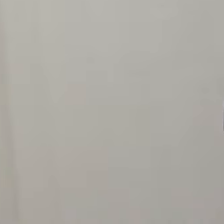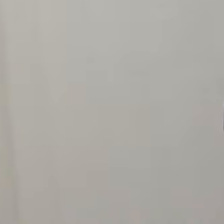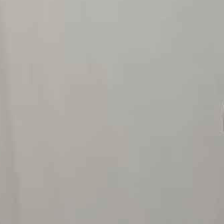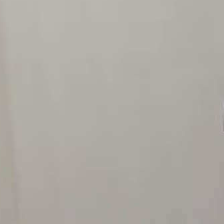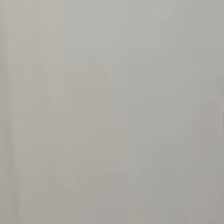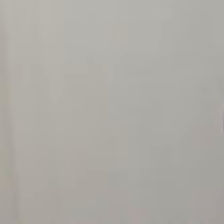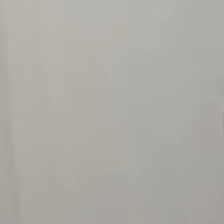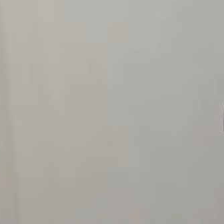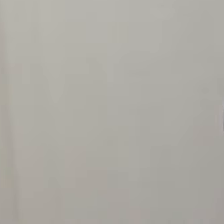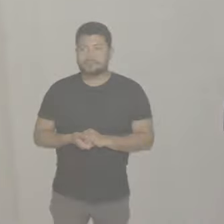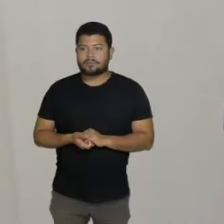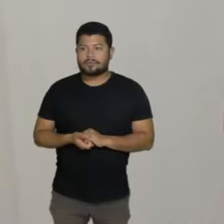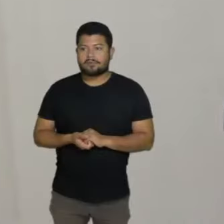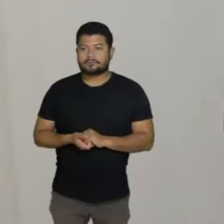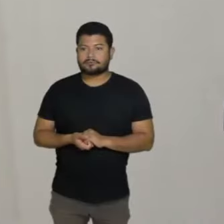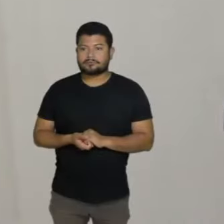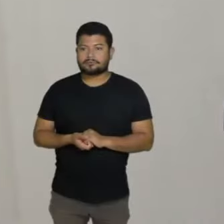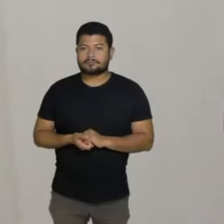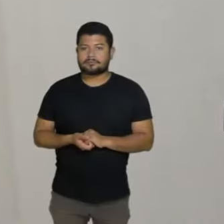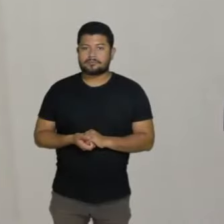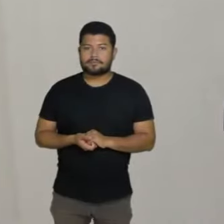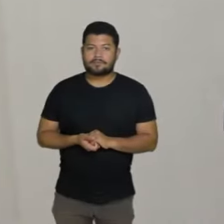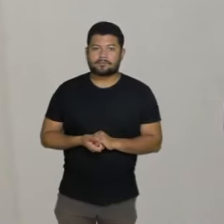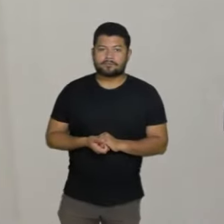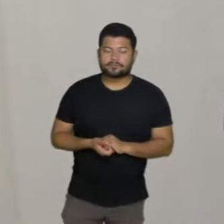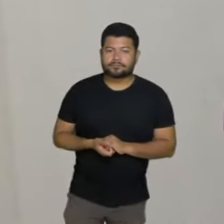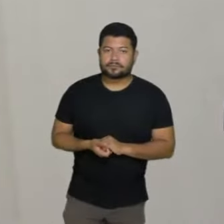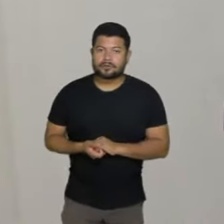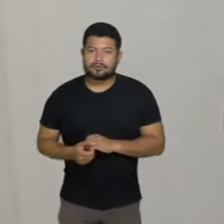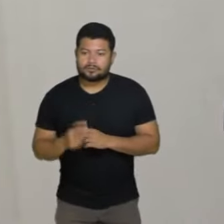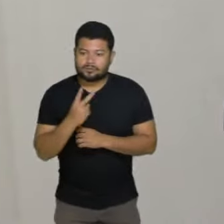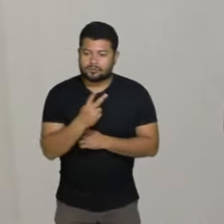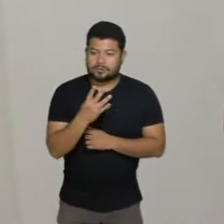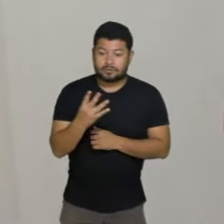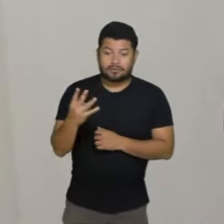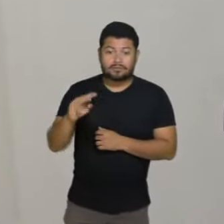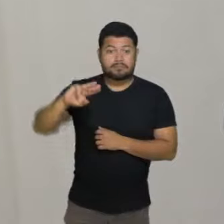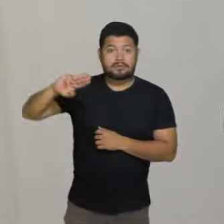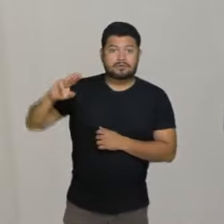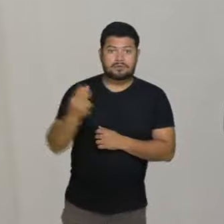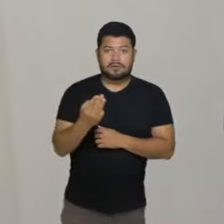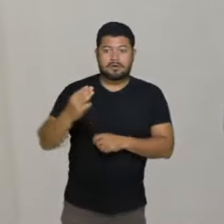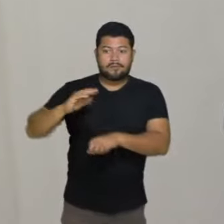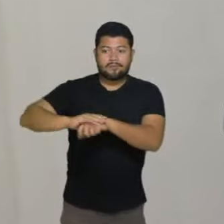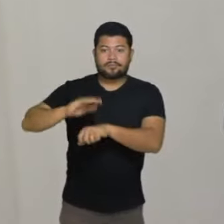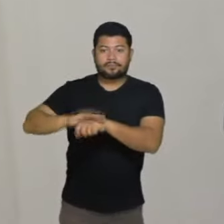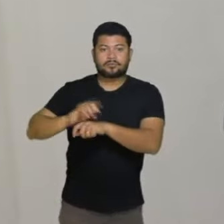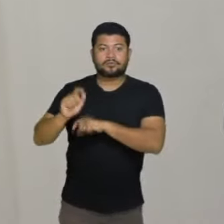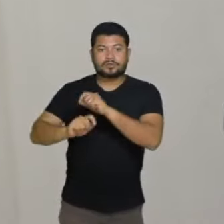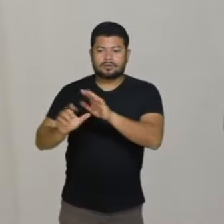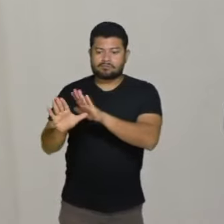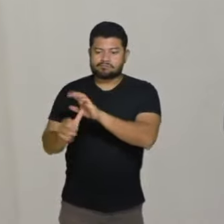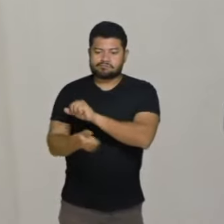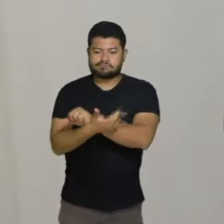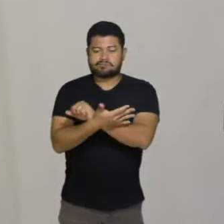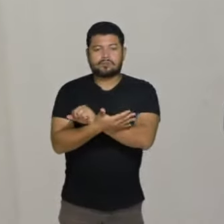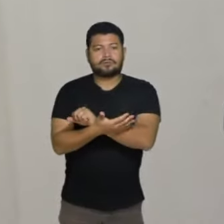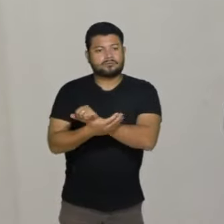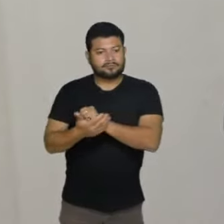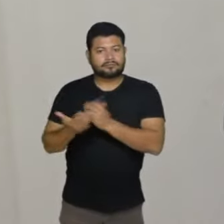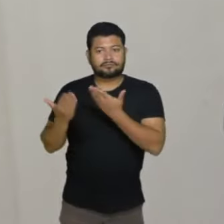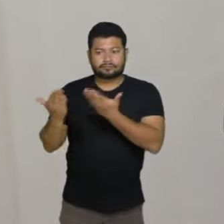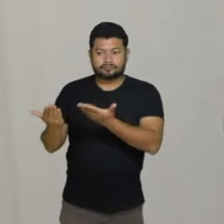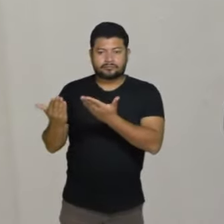devolvidos, 244 milhões de reais foram oriundos de propinas obtidas pelos